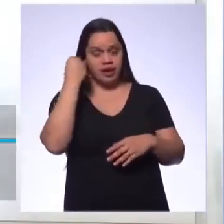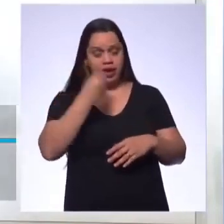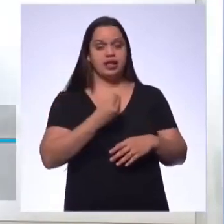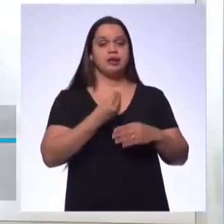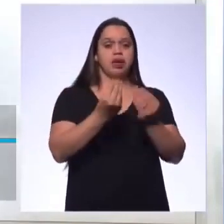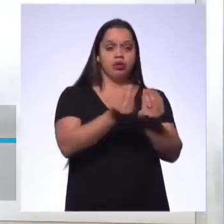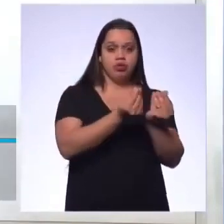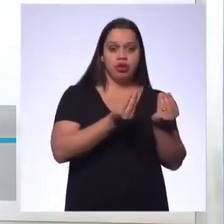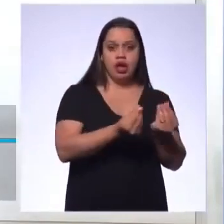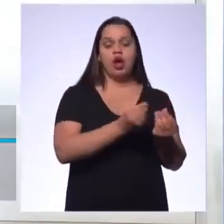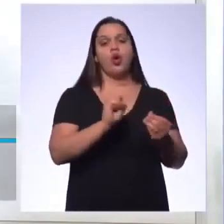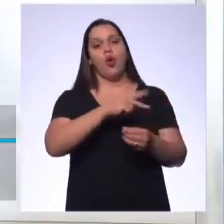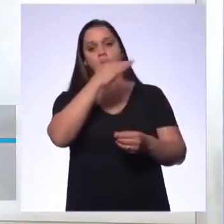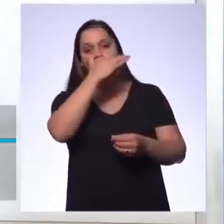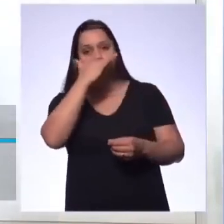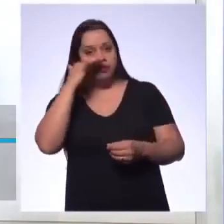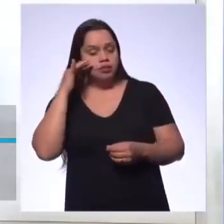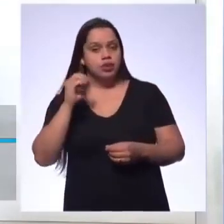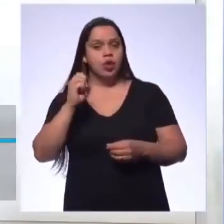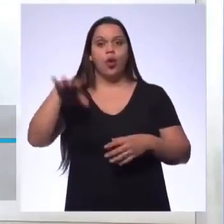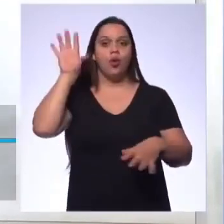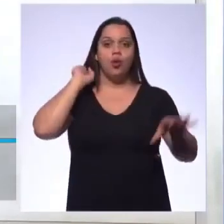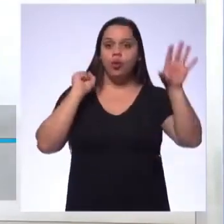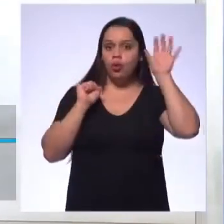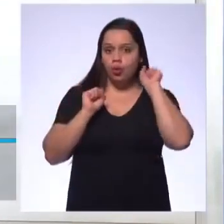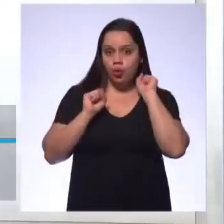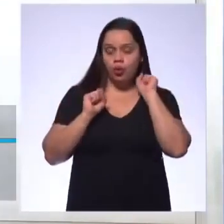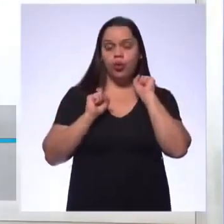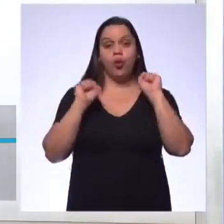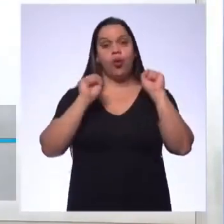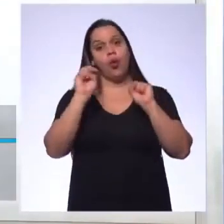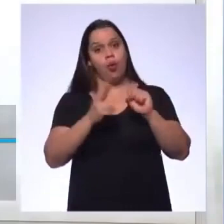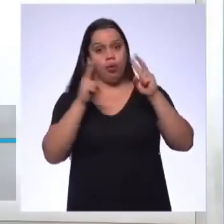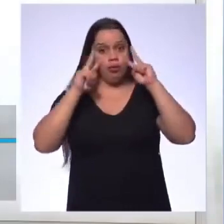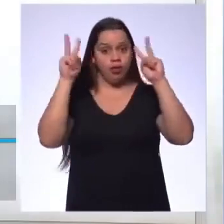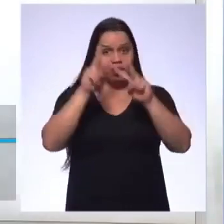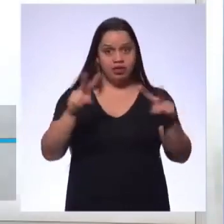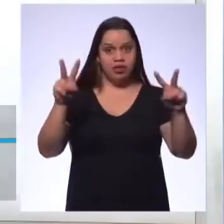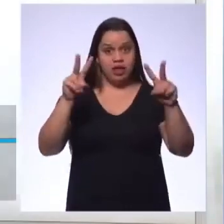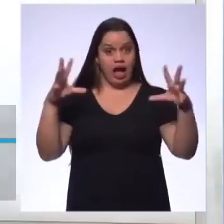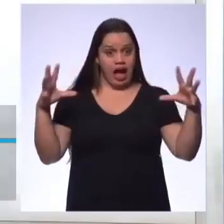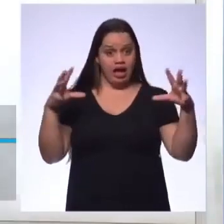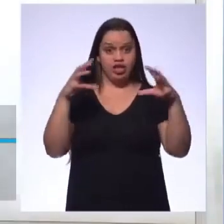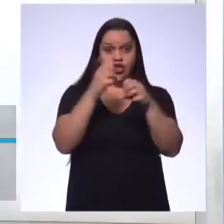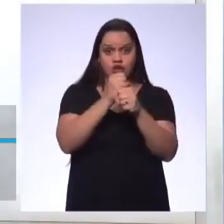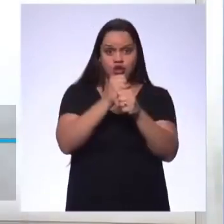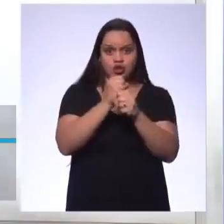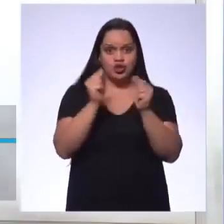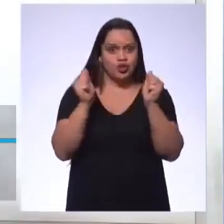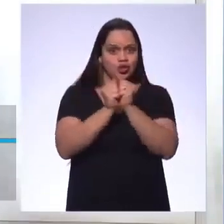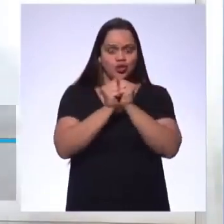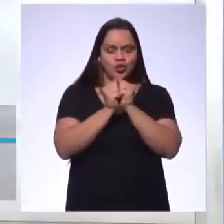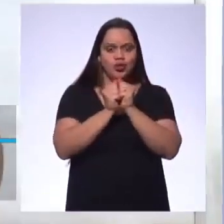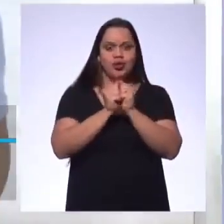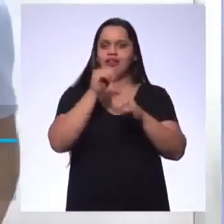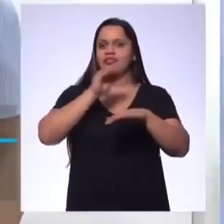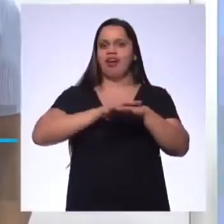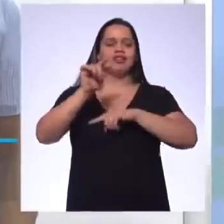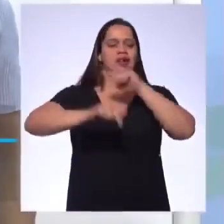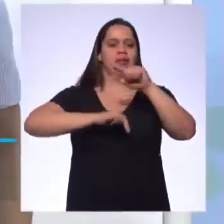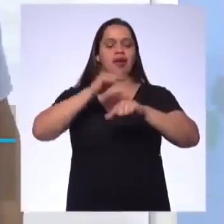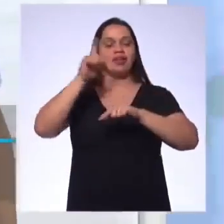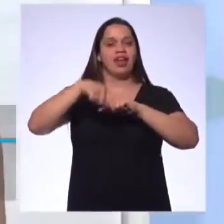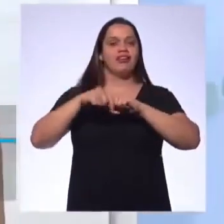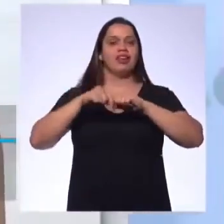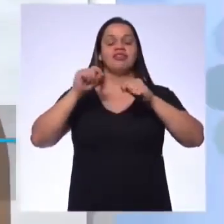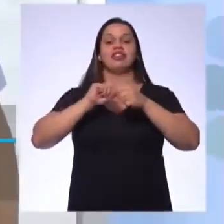sensibilidade olfativa, pela audição, pela visão, e junta tudo isso, rapaz, e faz o trabalho dele, que